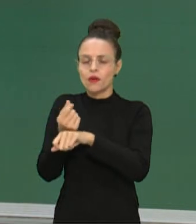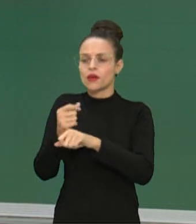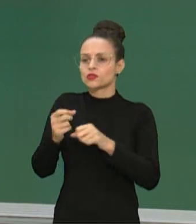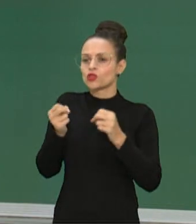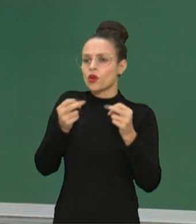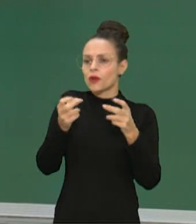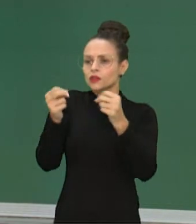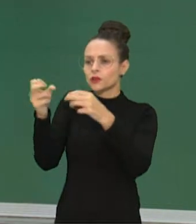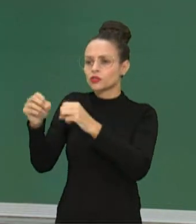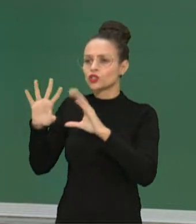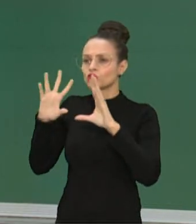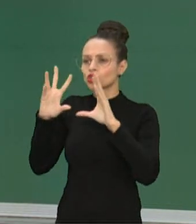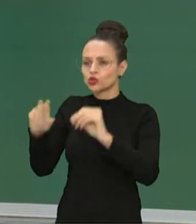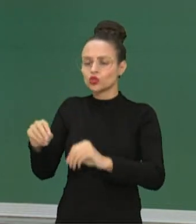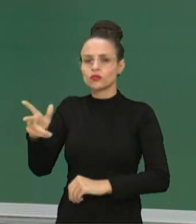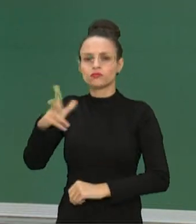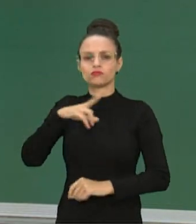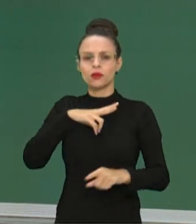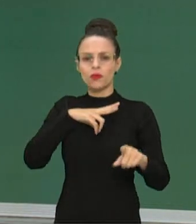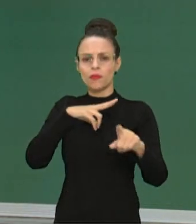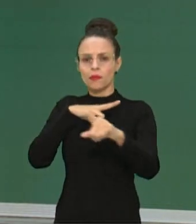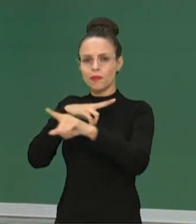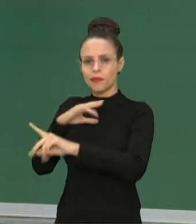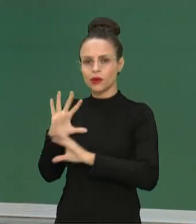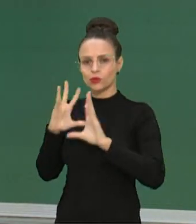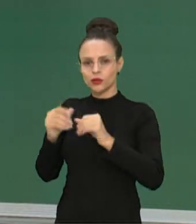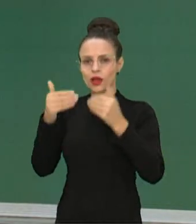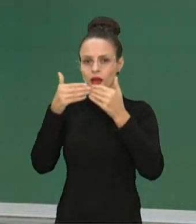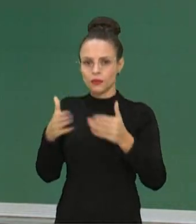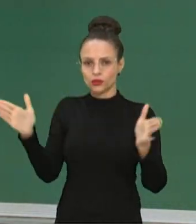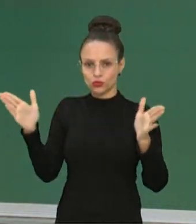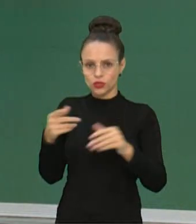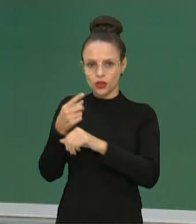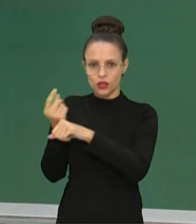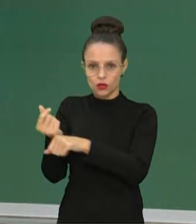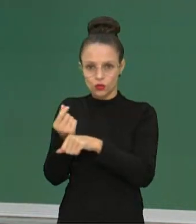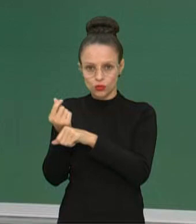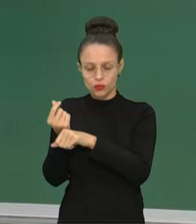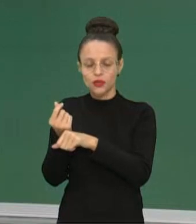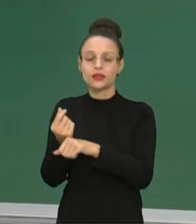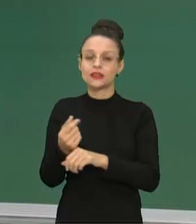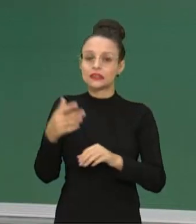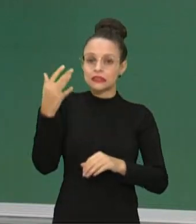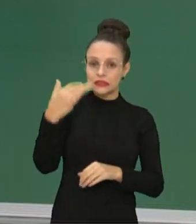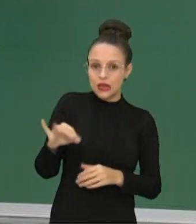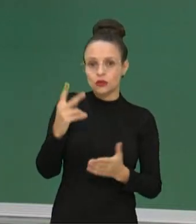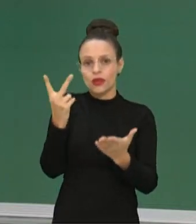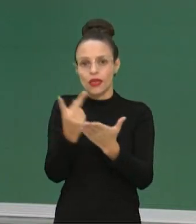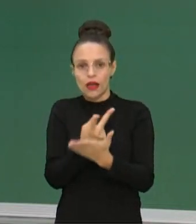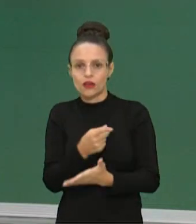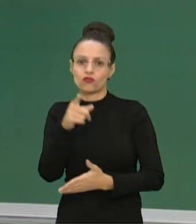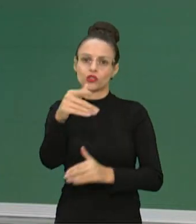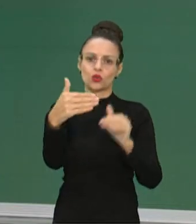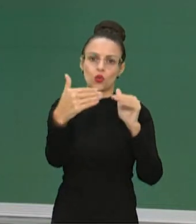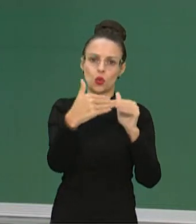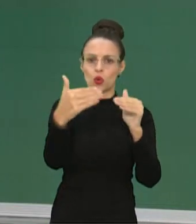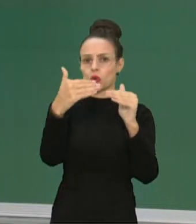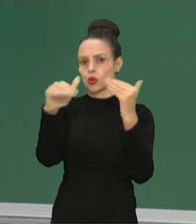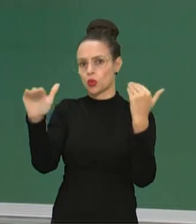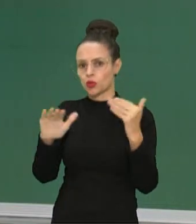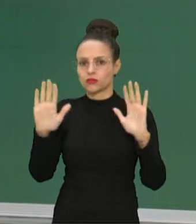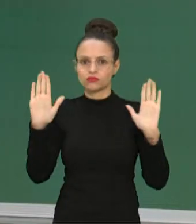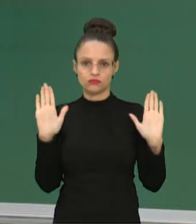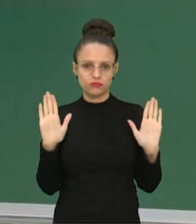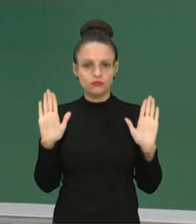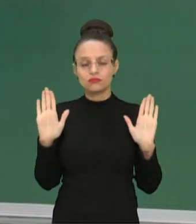vamos privatizar e automaticamente faz uma abertura. Se está certo, se está errado, se você concorda ou não com